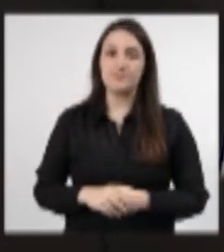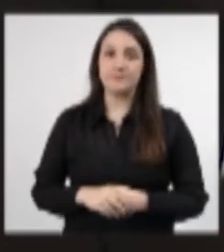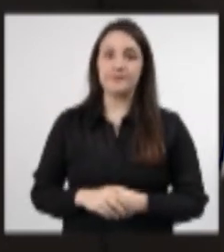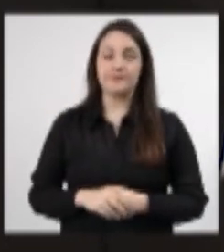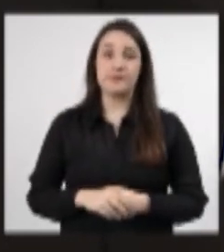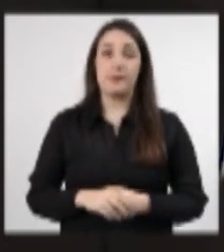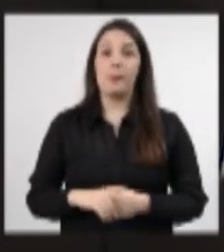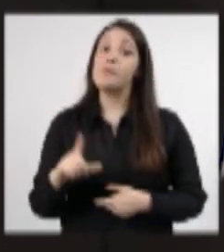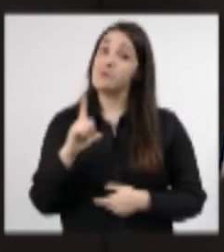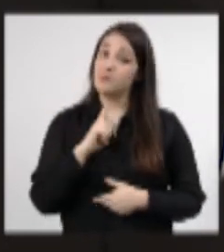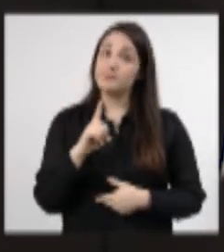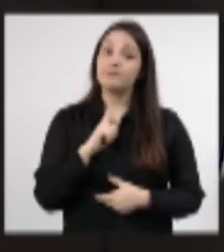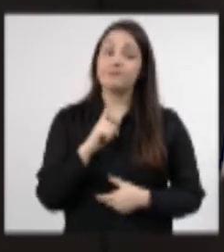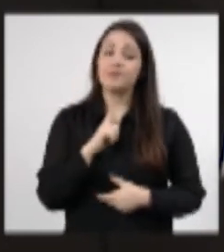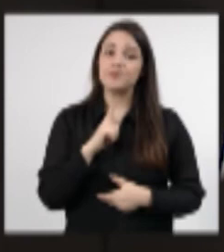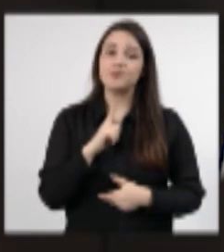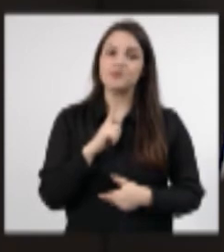possível.